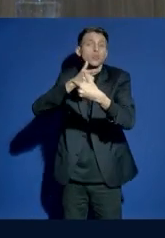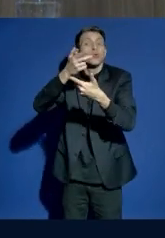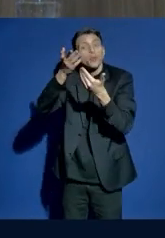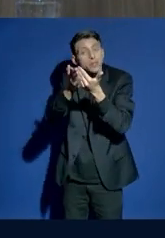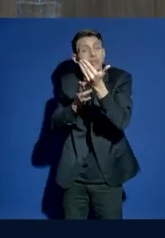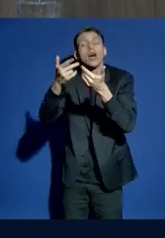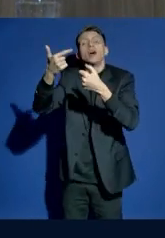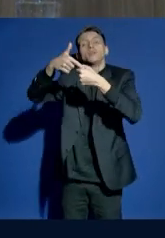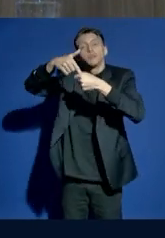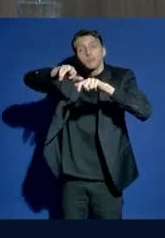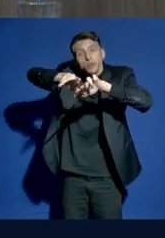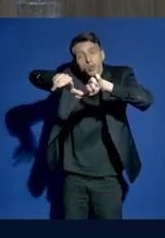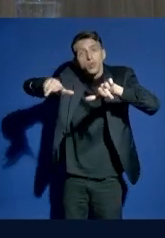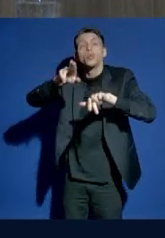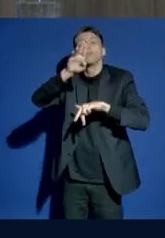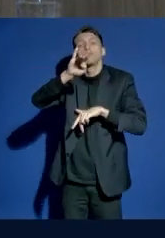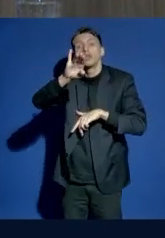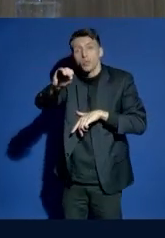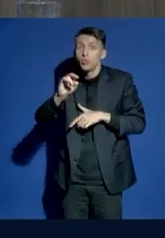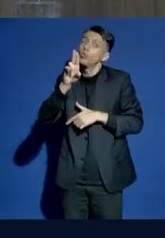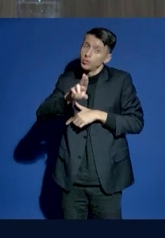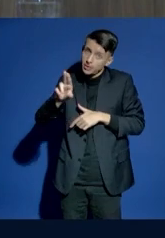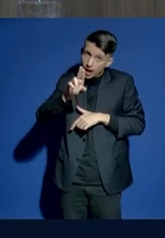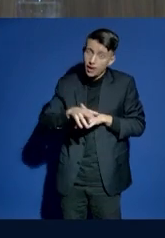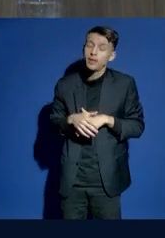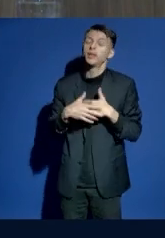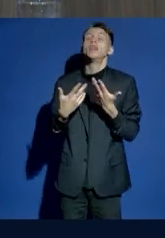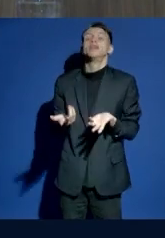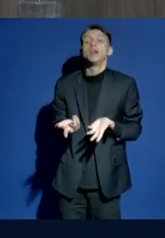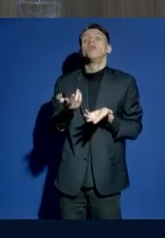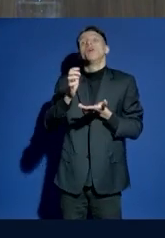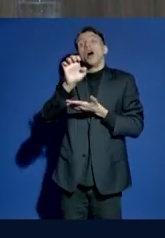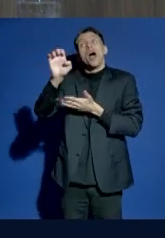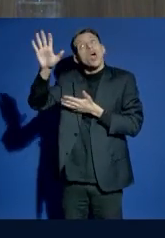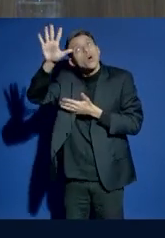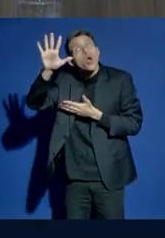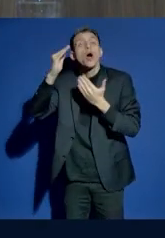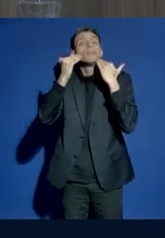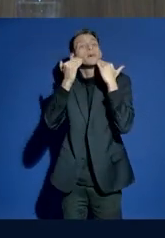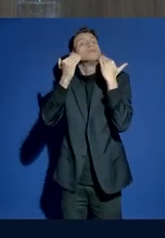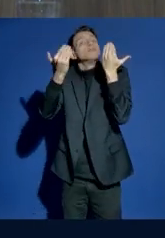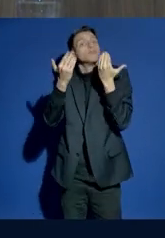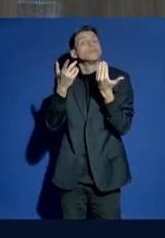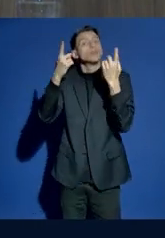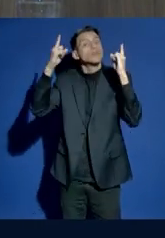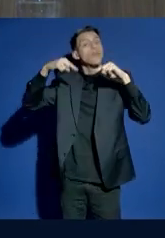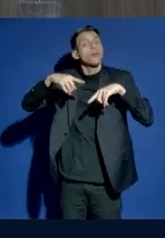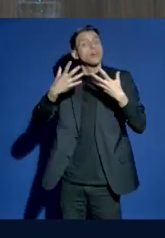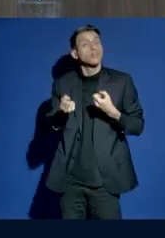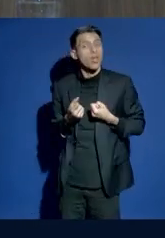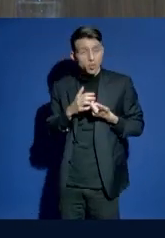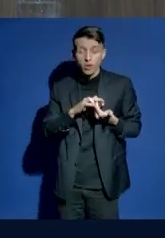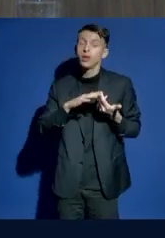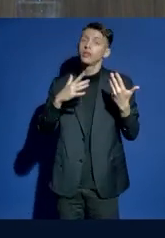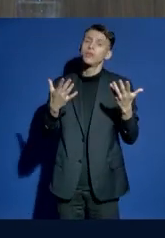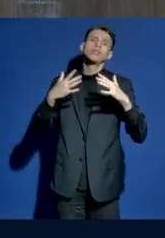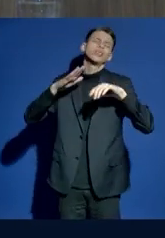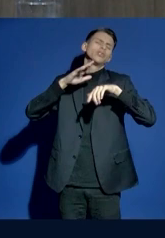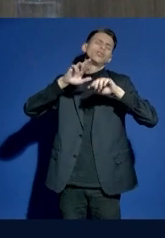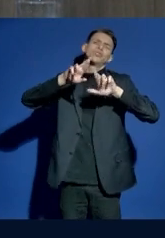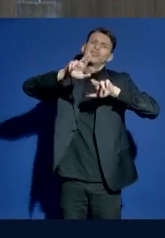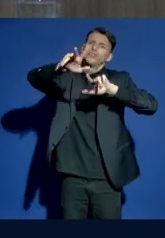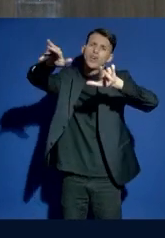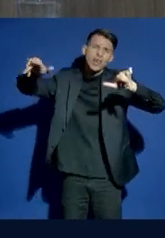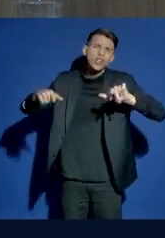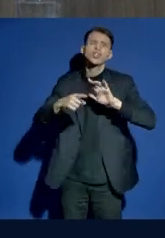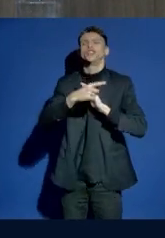passagem inevitavelmente, mas é um custo que a sociedade europeia aparentemente está disposta a encarar. E aí você tem diferentes movimentos na Ásia